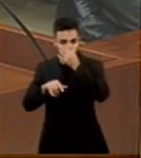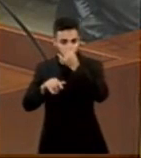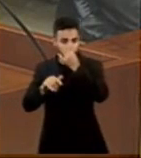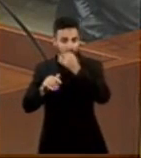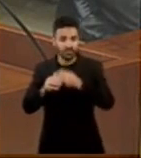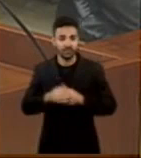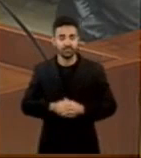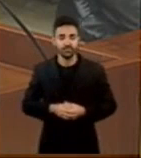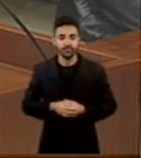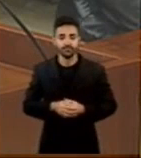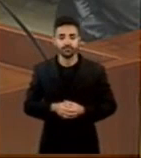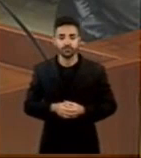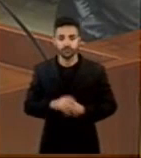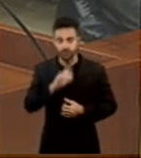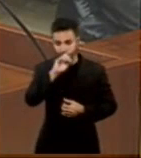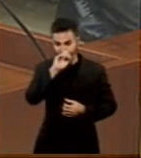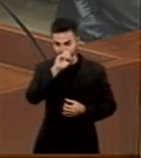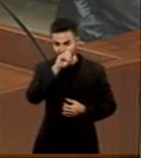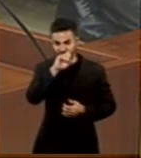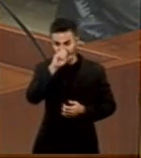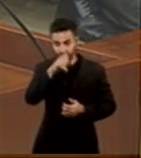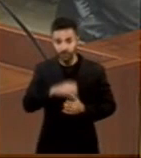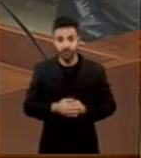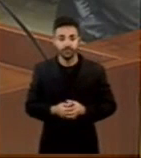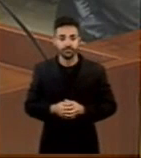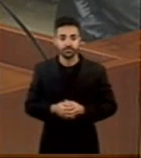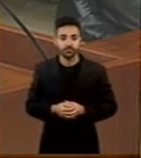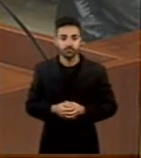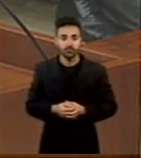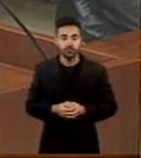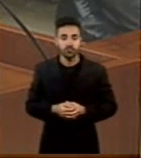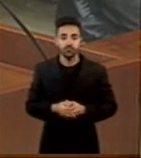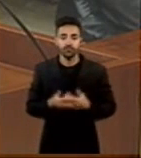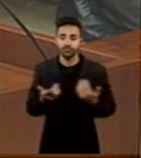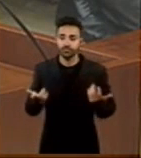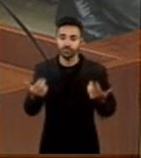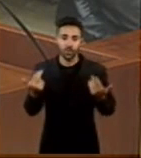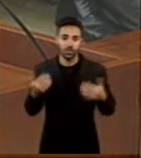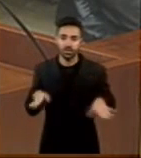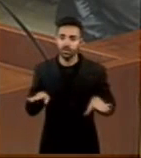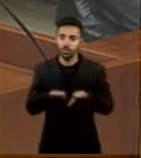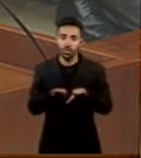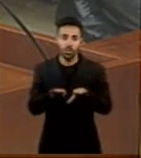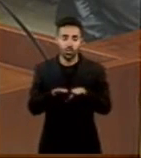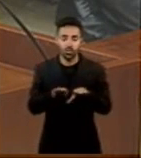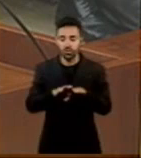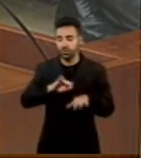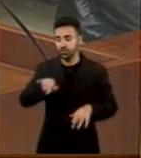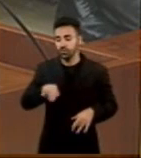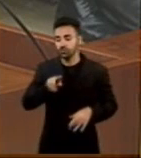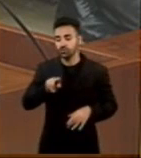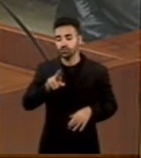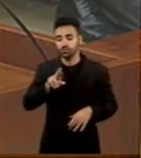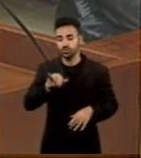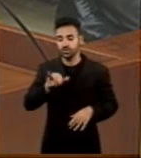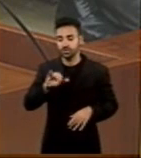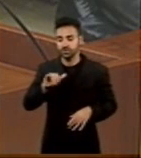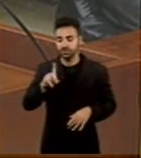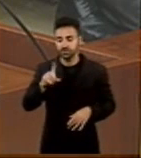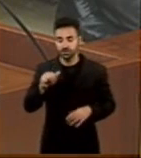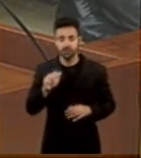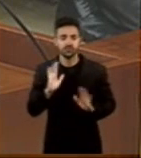fática por essa realidade. E há um fator, excelência, de desequiparação jurídica, porque foi lido aqui da tribuna já.